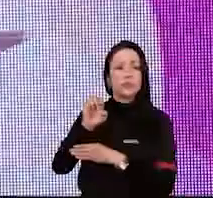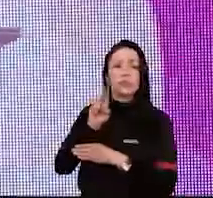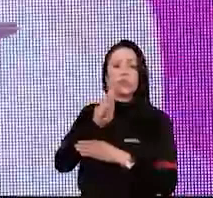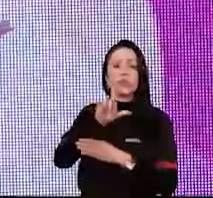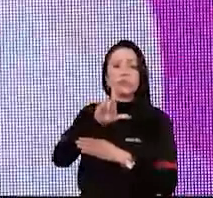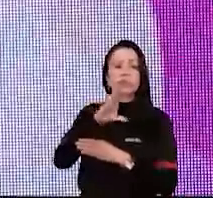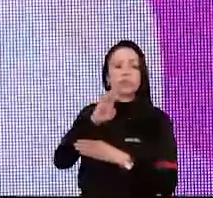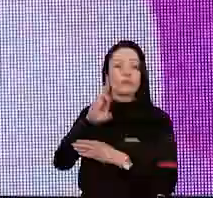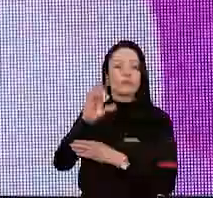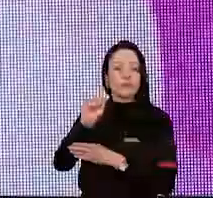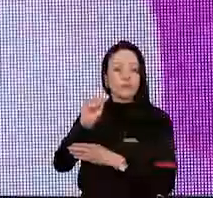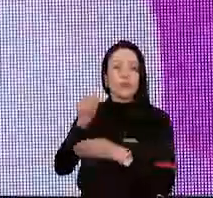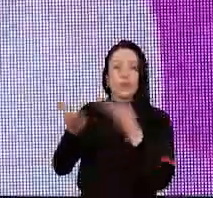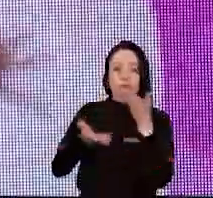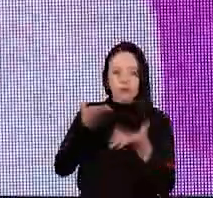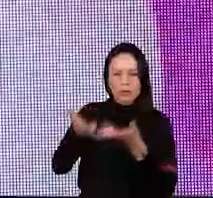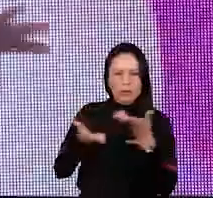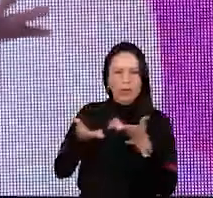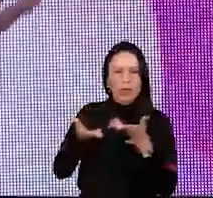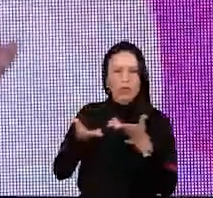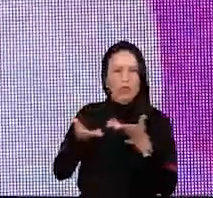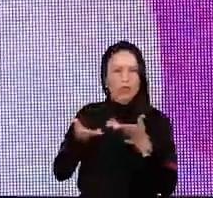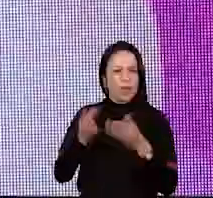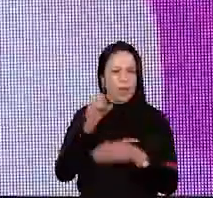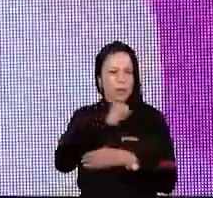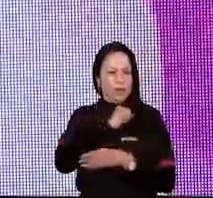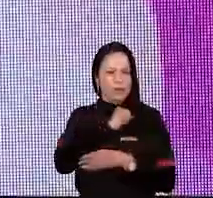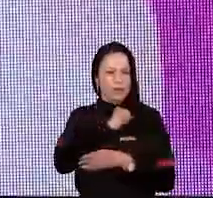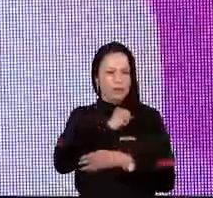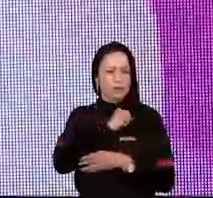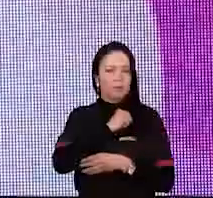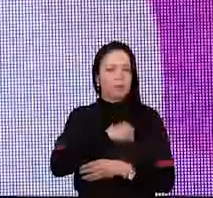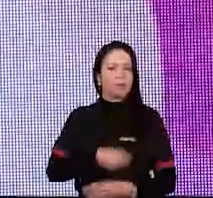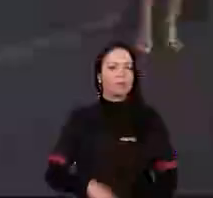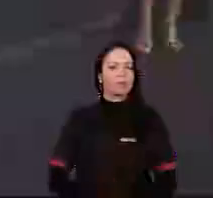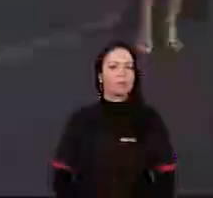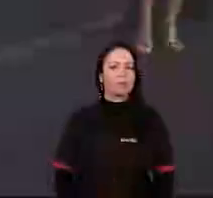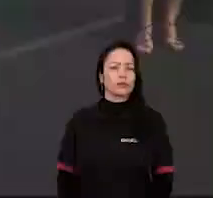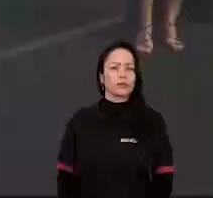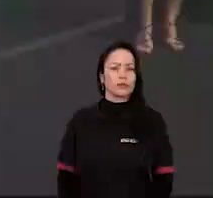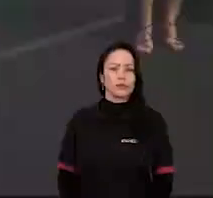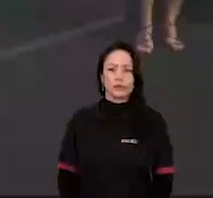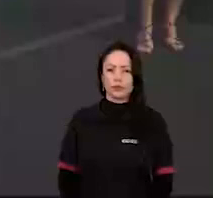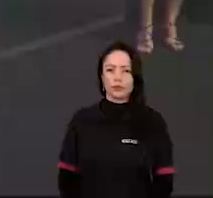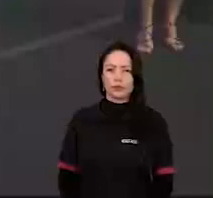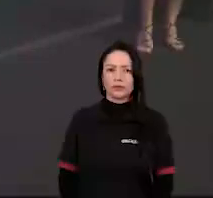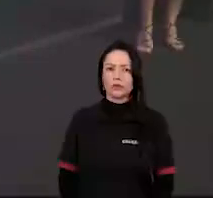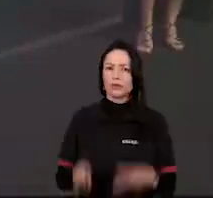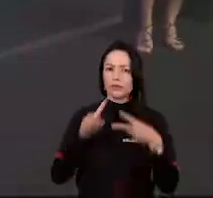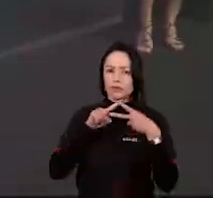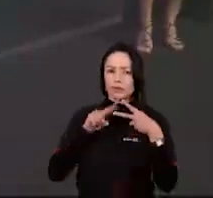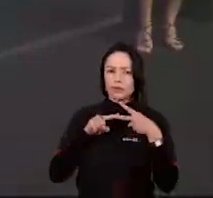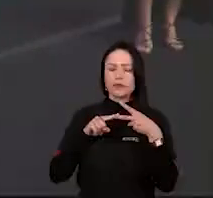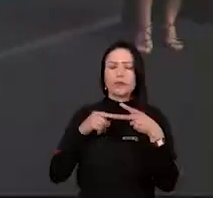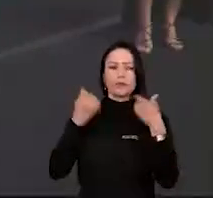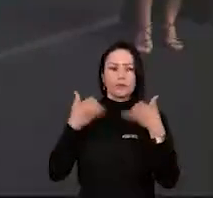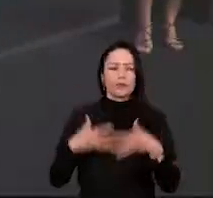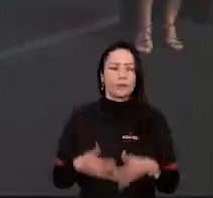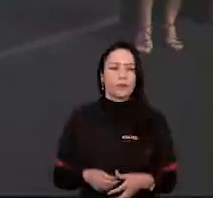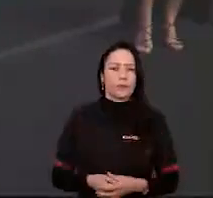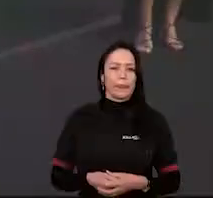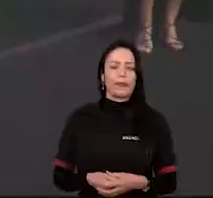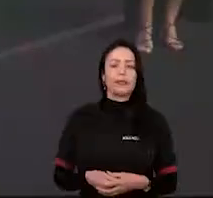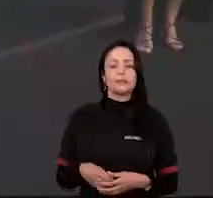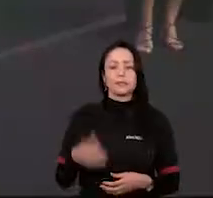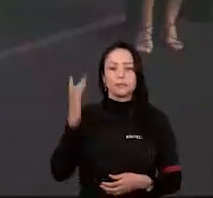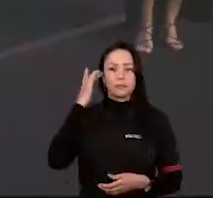ulcerativas? Tratar como imunomediadas? Então, acho que os dois vão ter que falar um pouquinho, né? Mas eu